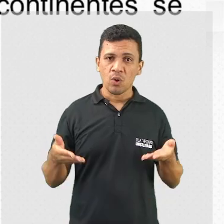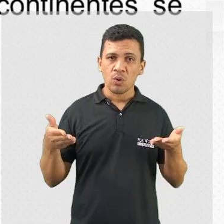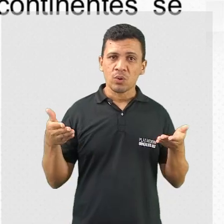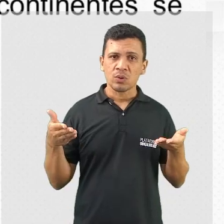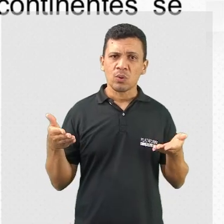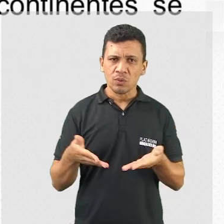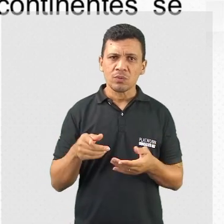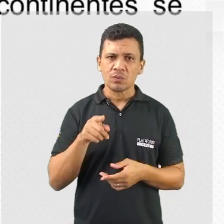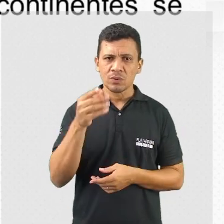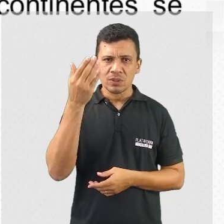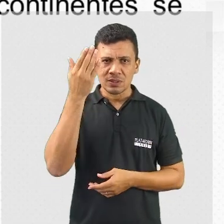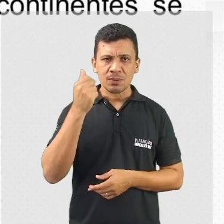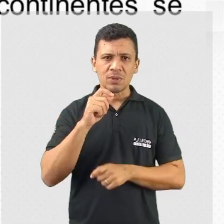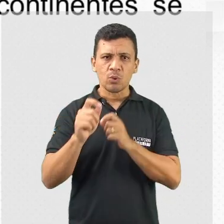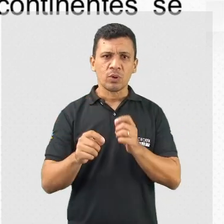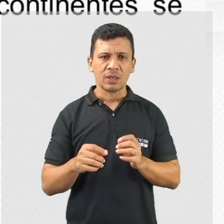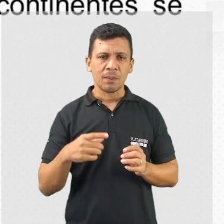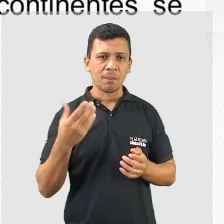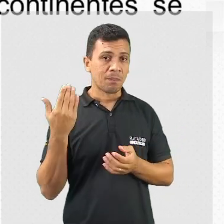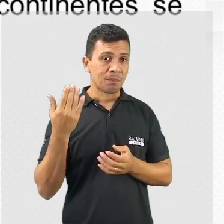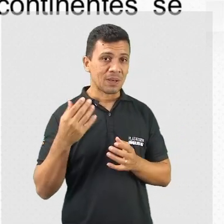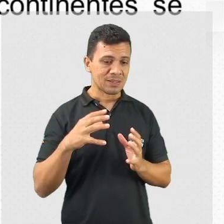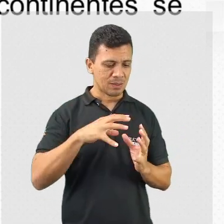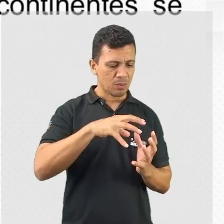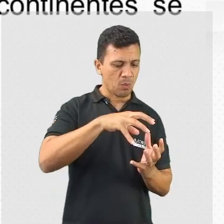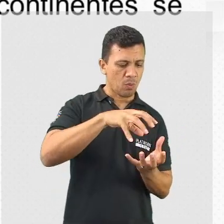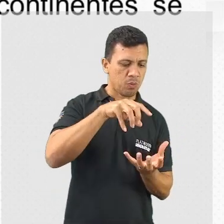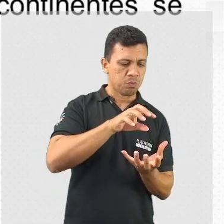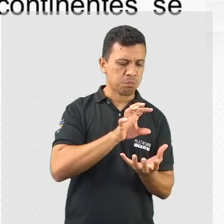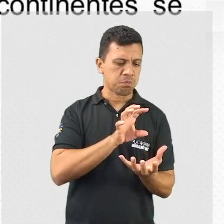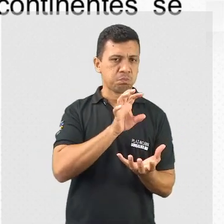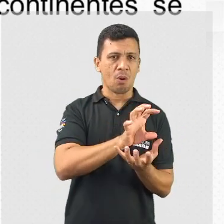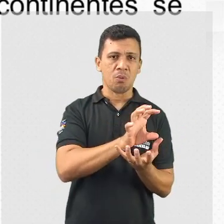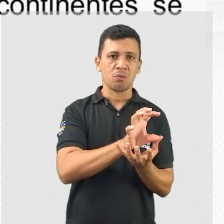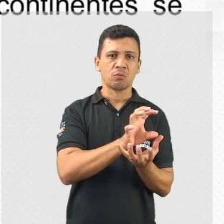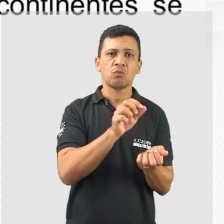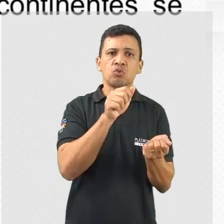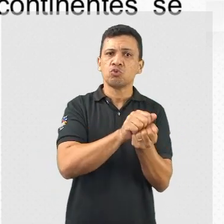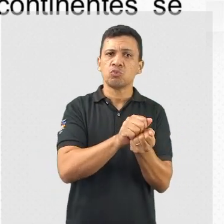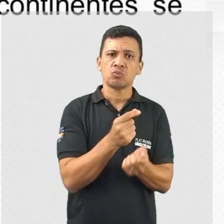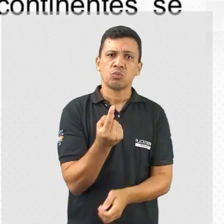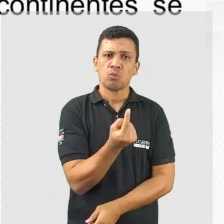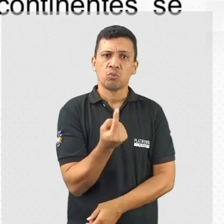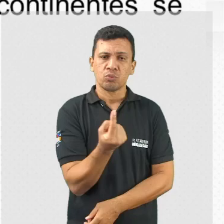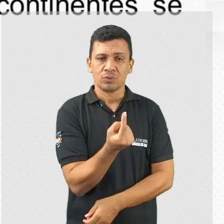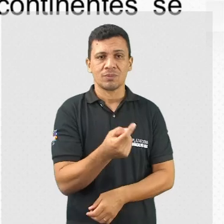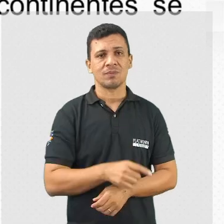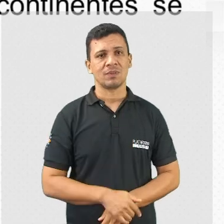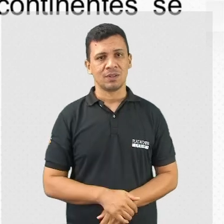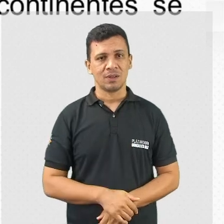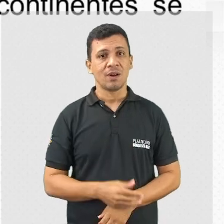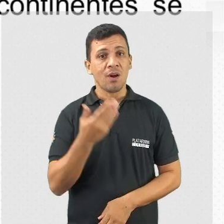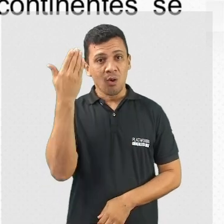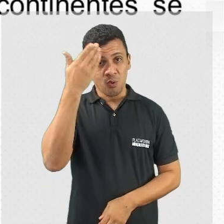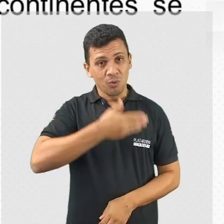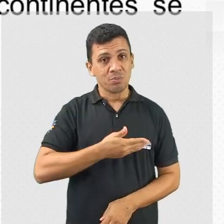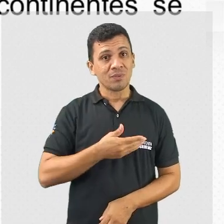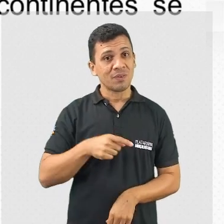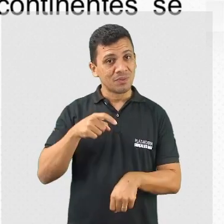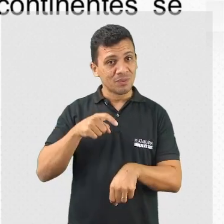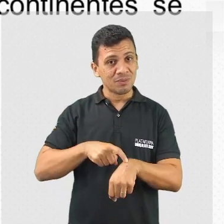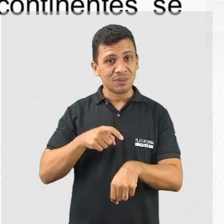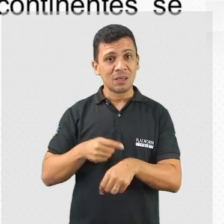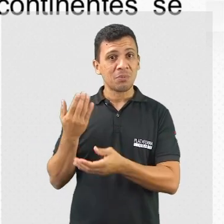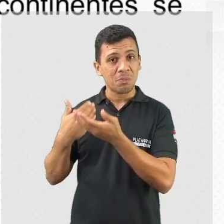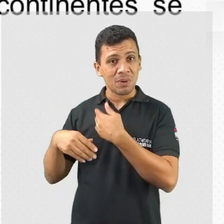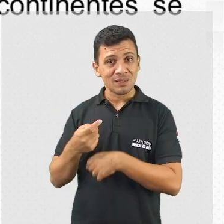estiveram juntos em um só continente? Isso é verdade, tá? E, por incrível que pareça, isso foi comprovado há pouco tempo, gente,